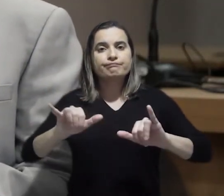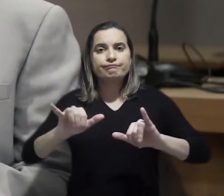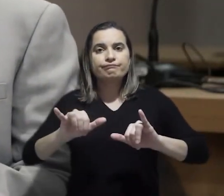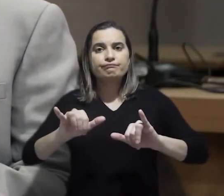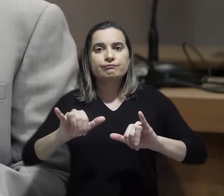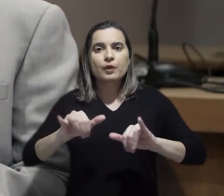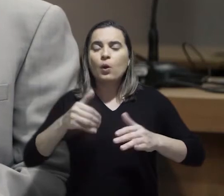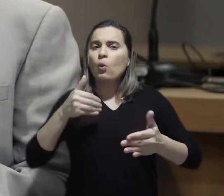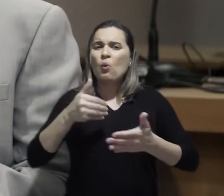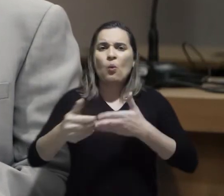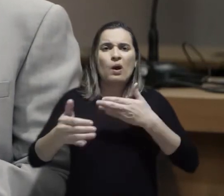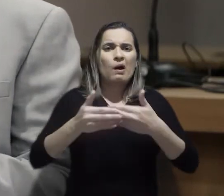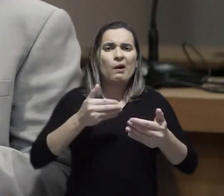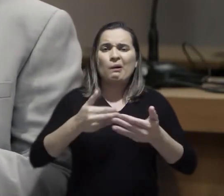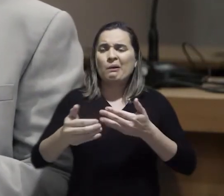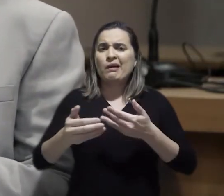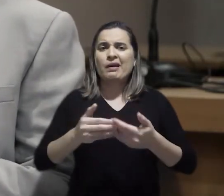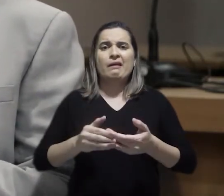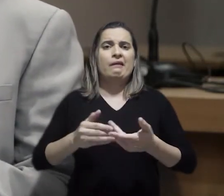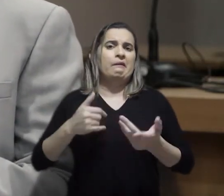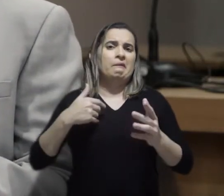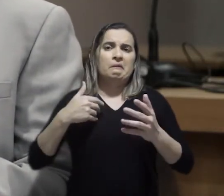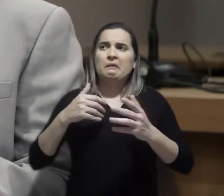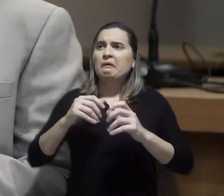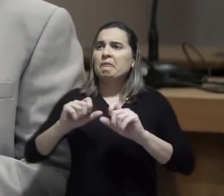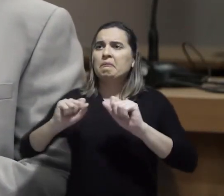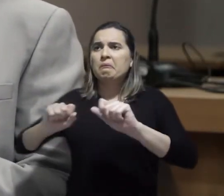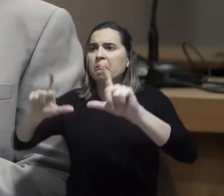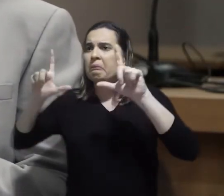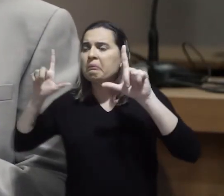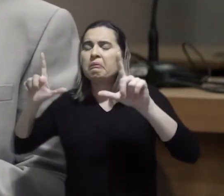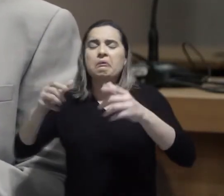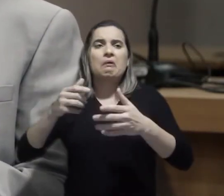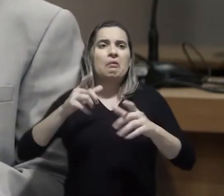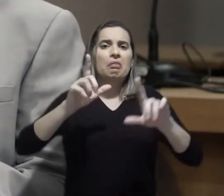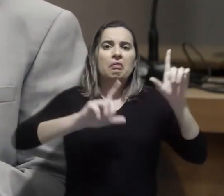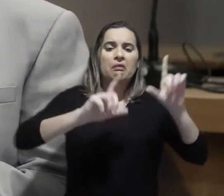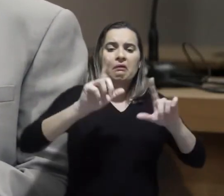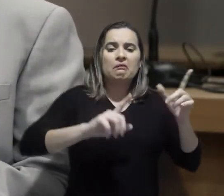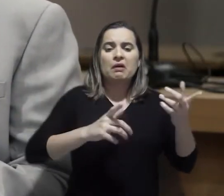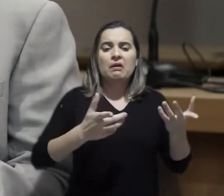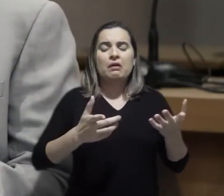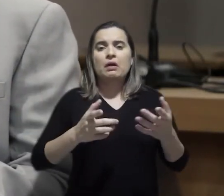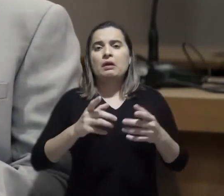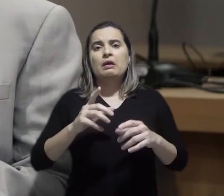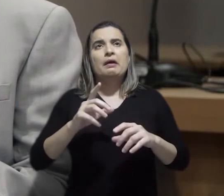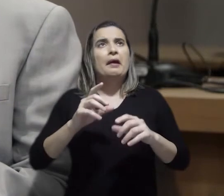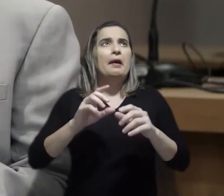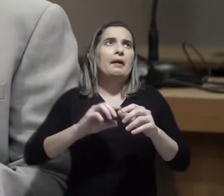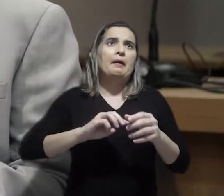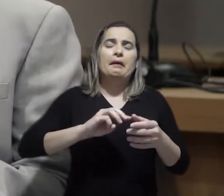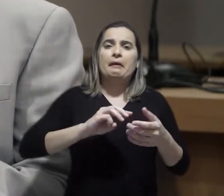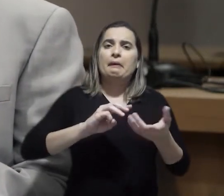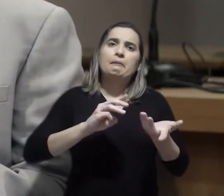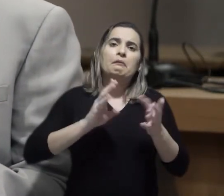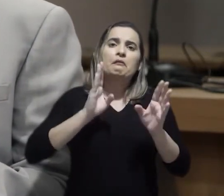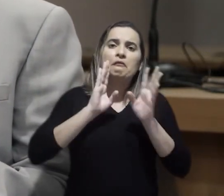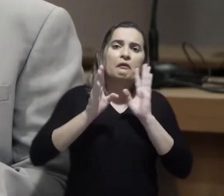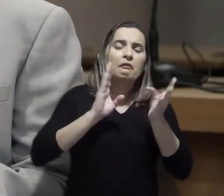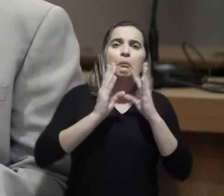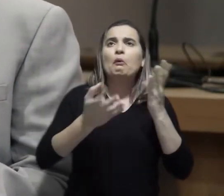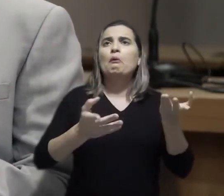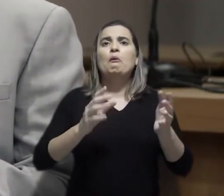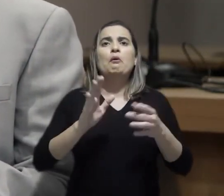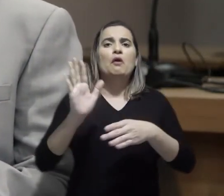qualquer veículo que esteja lá lançada. Normalmente acontece a retirada de uma página, de um vídeo, de um card,